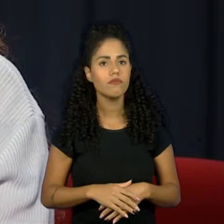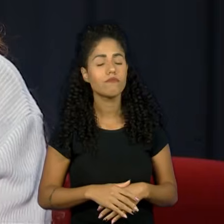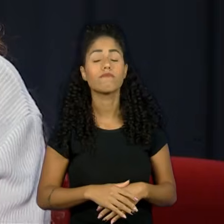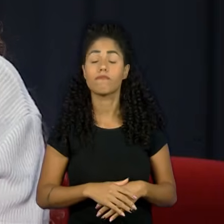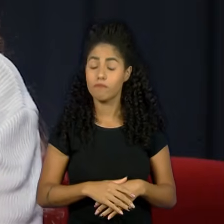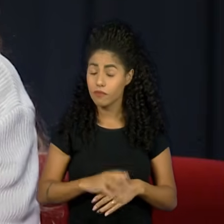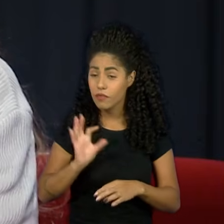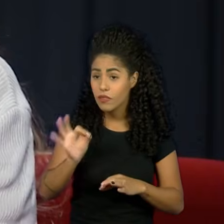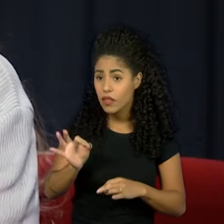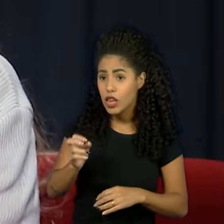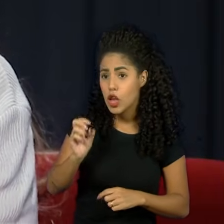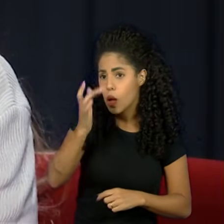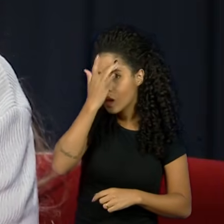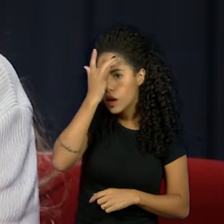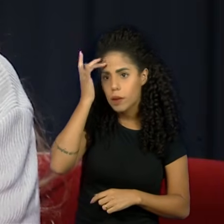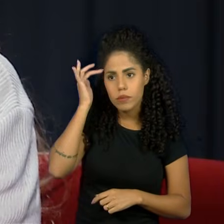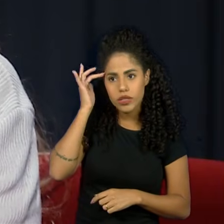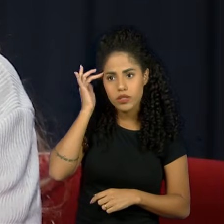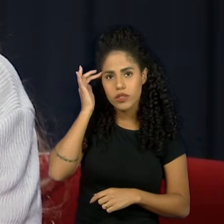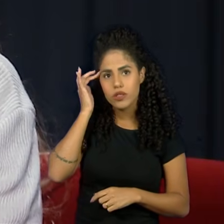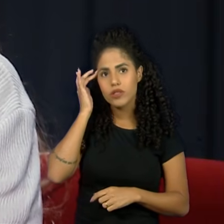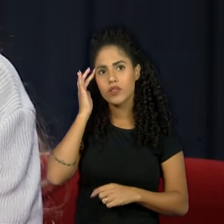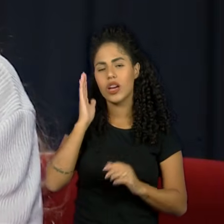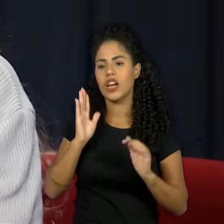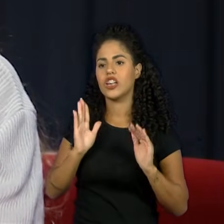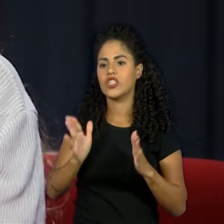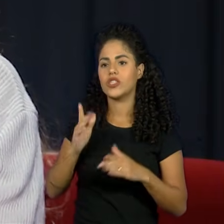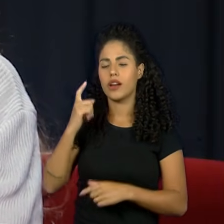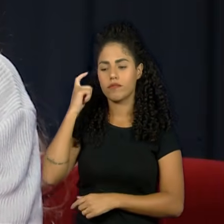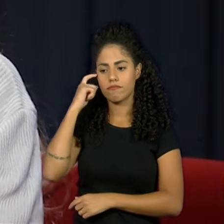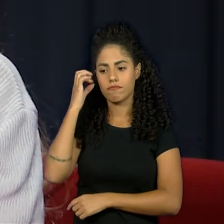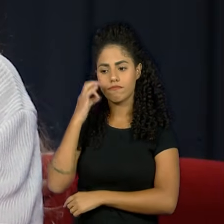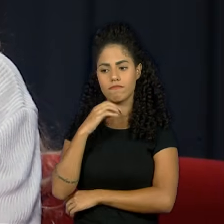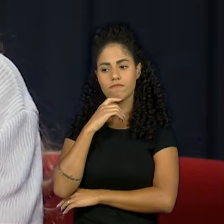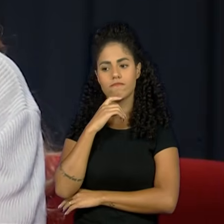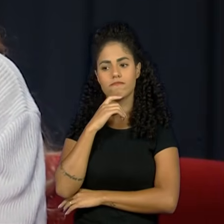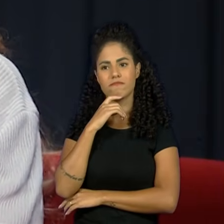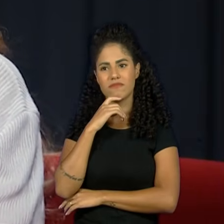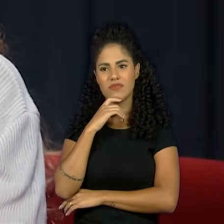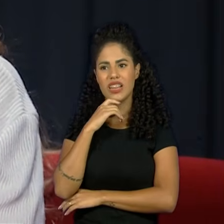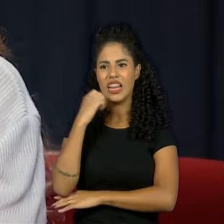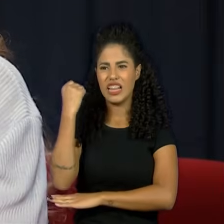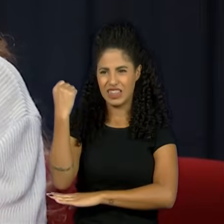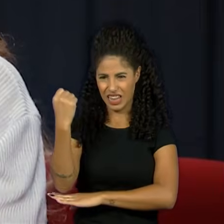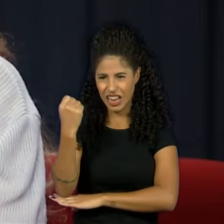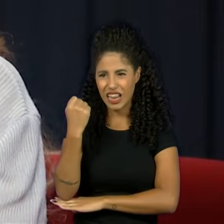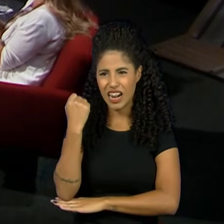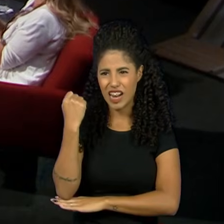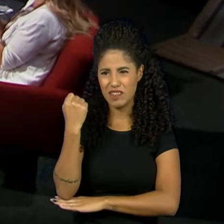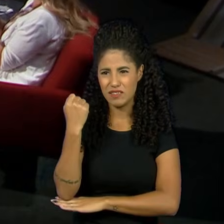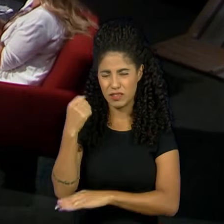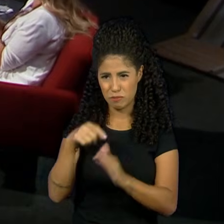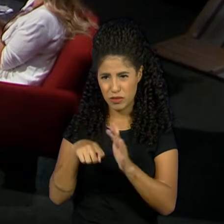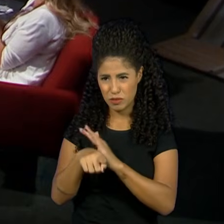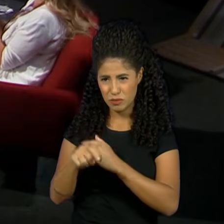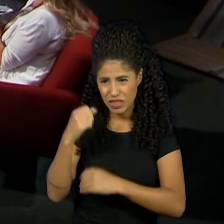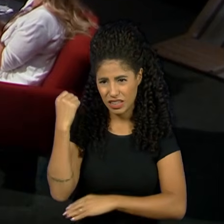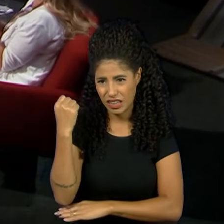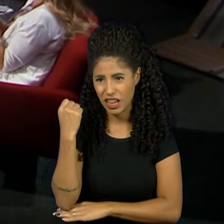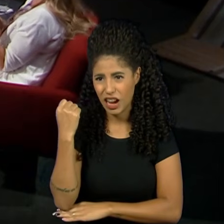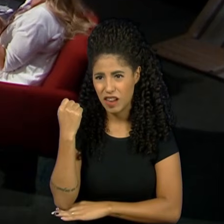a pessoa já adianta Sei. a consciência. Fala assim, eu estou muito grave, né? Né,